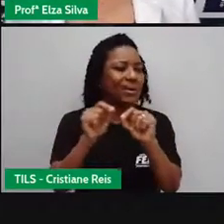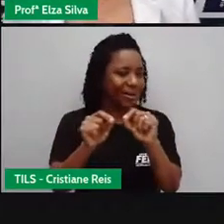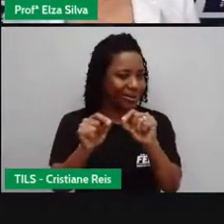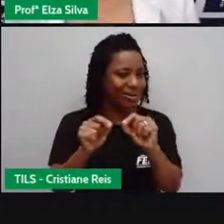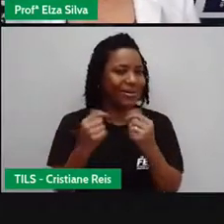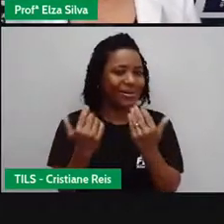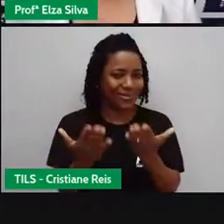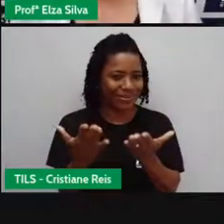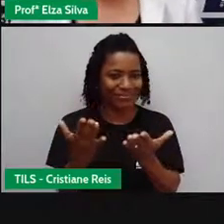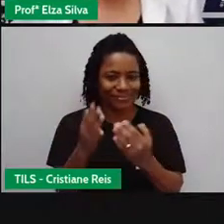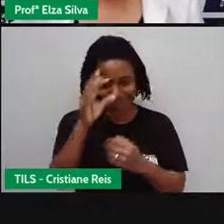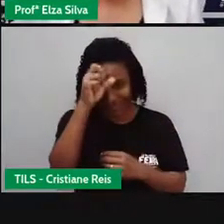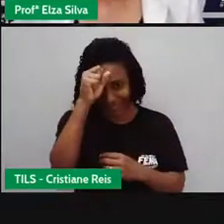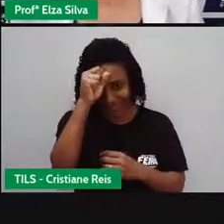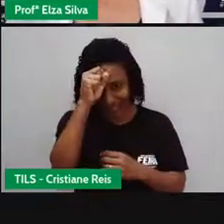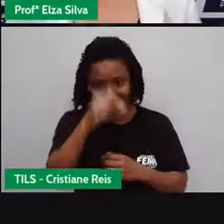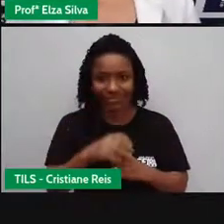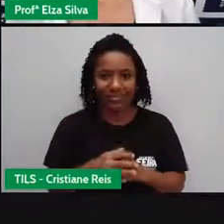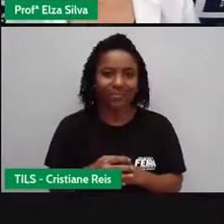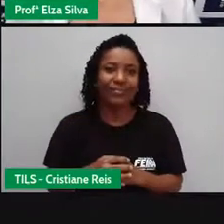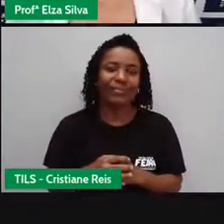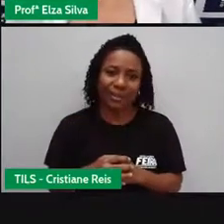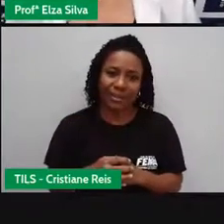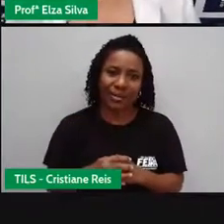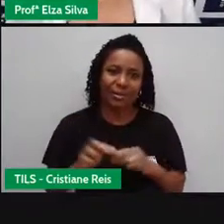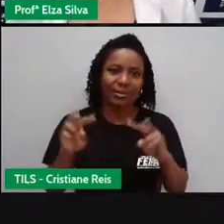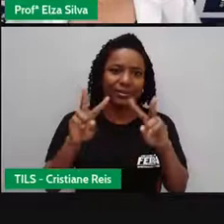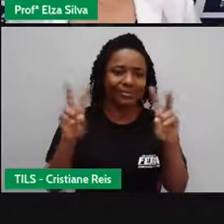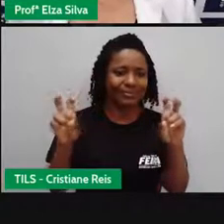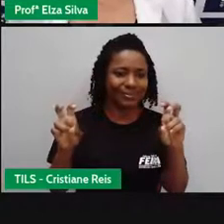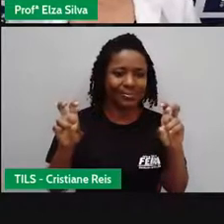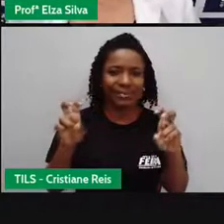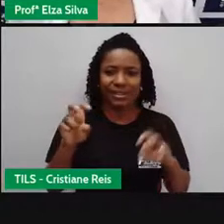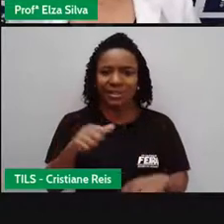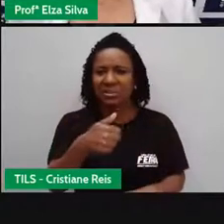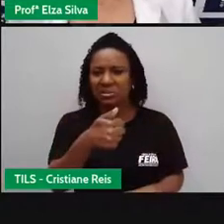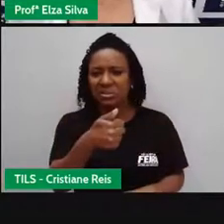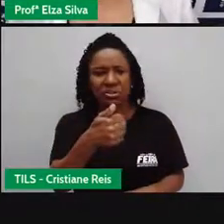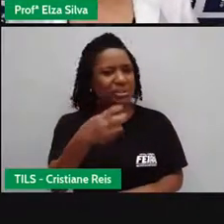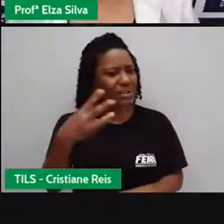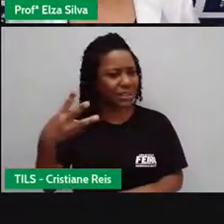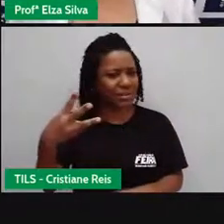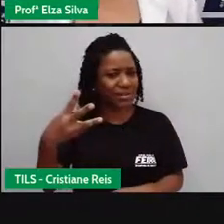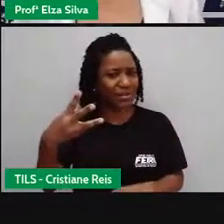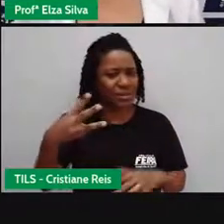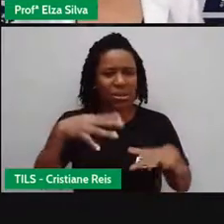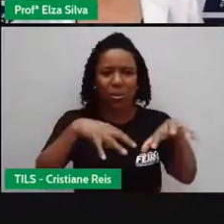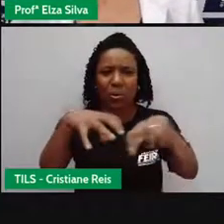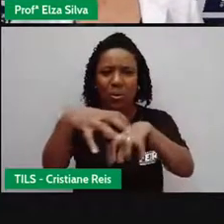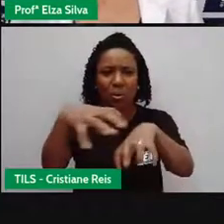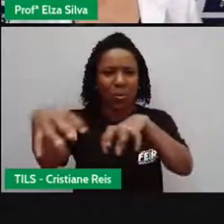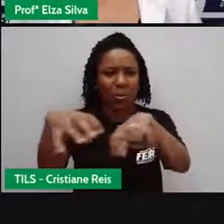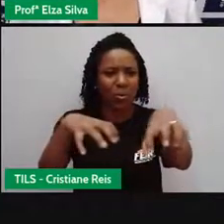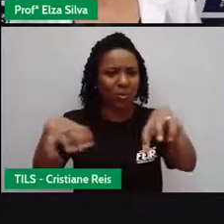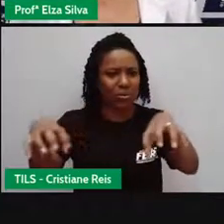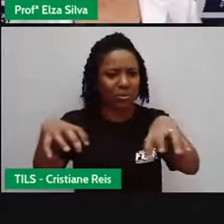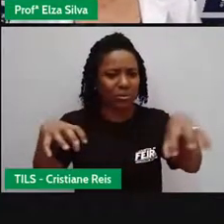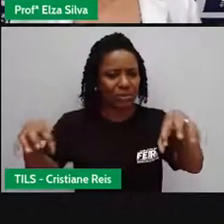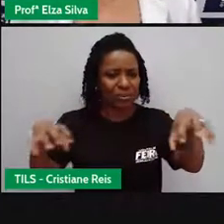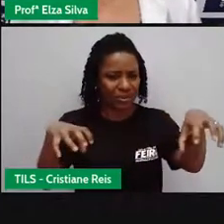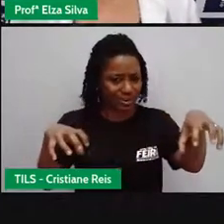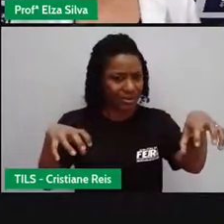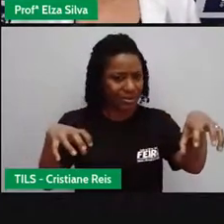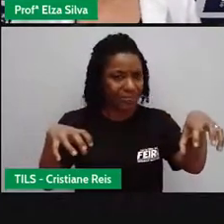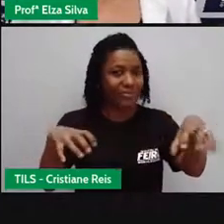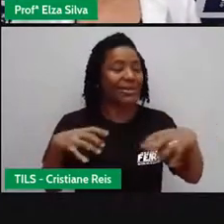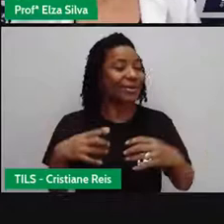As 13 colônias. Vocês já ouviram falar nessa expressão, as 13 colônias? Era esse o nome